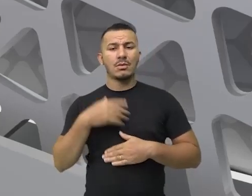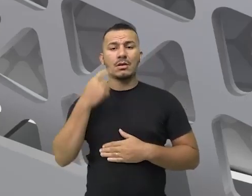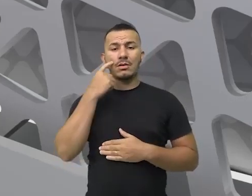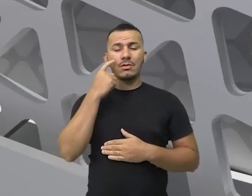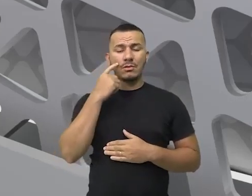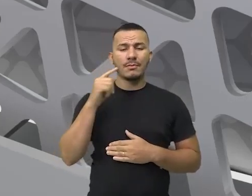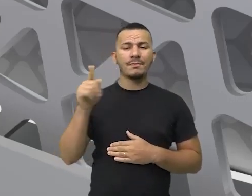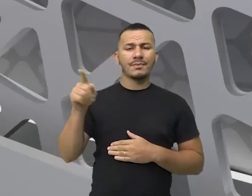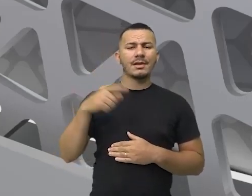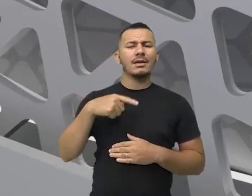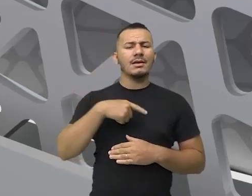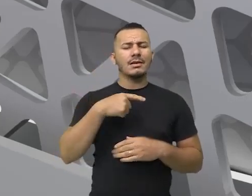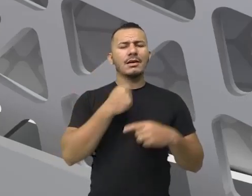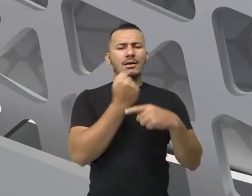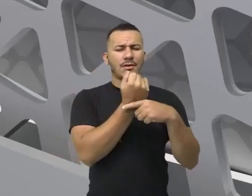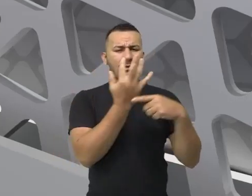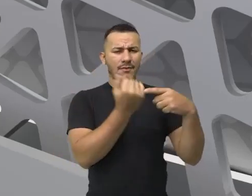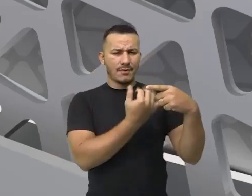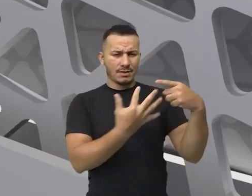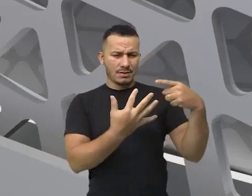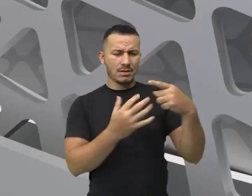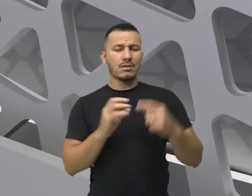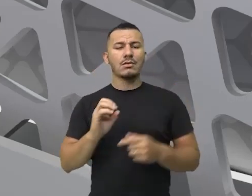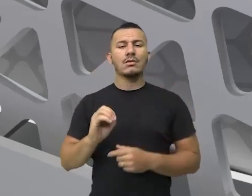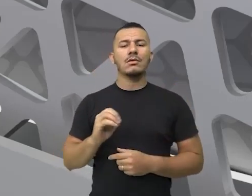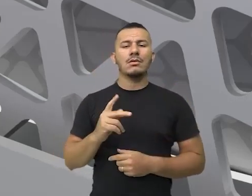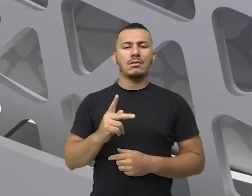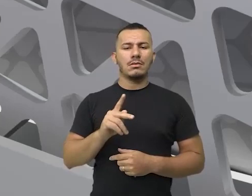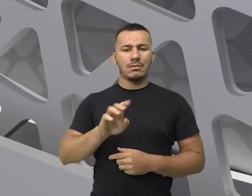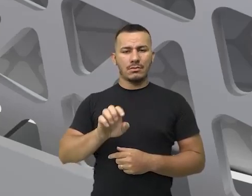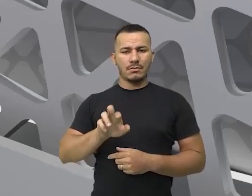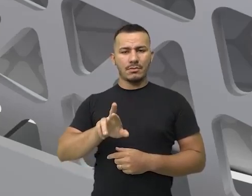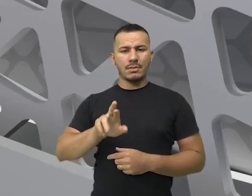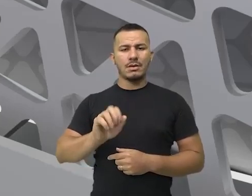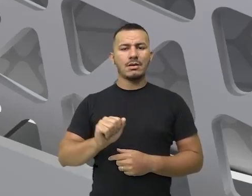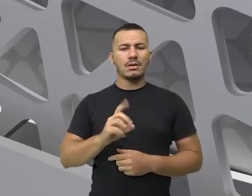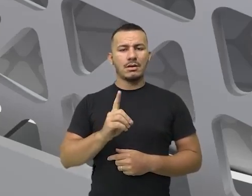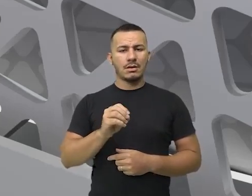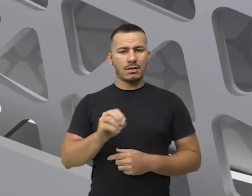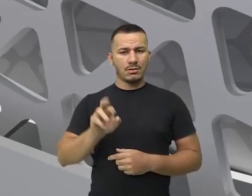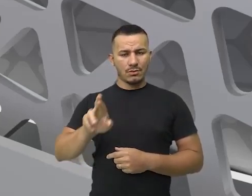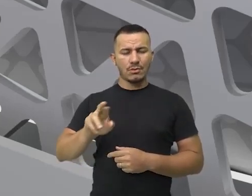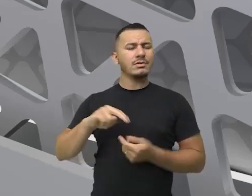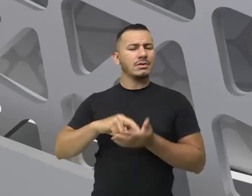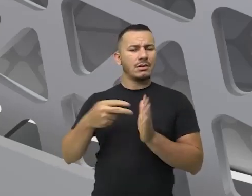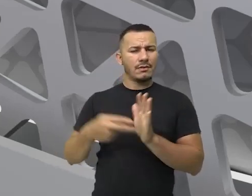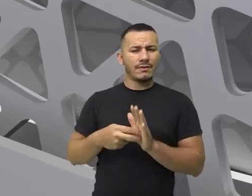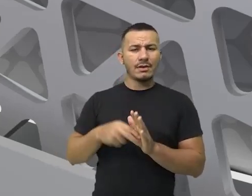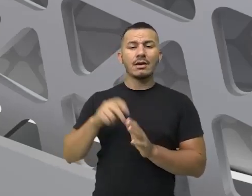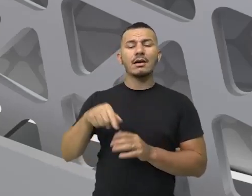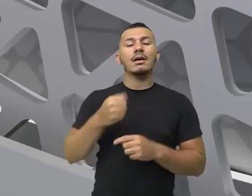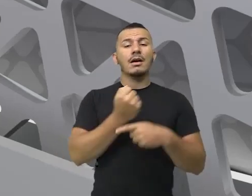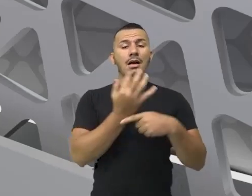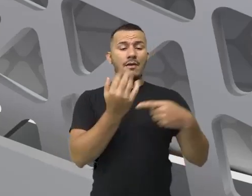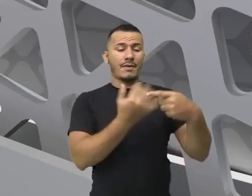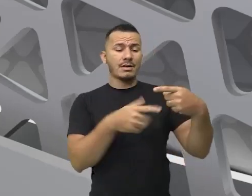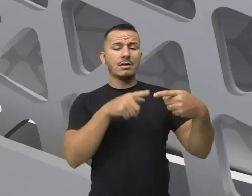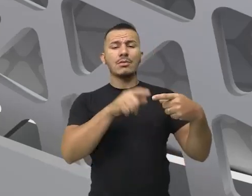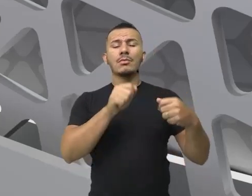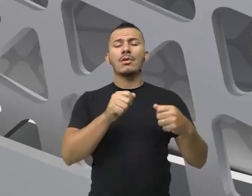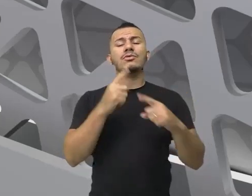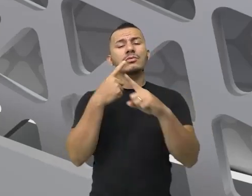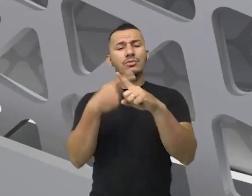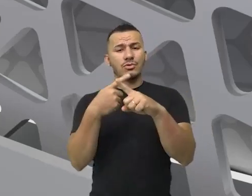fala de fração como operador, está dizendo que aquela fração ela pode multiplicar